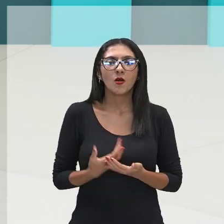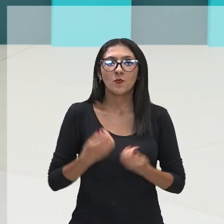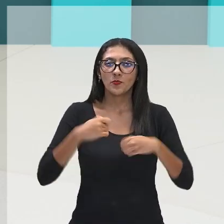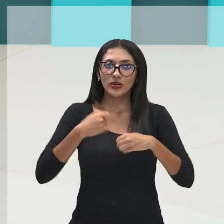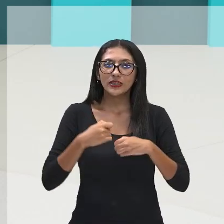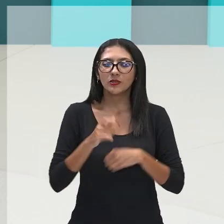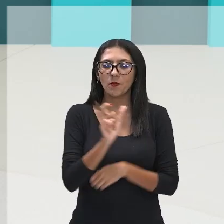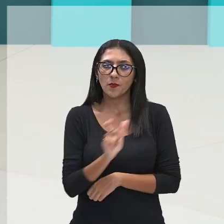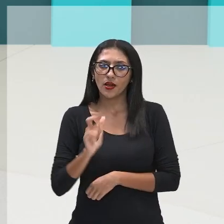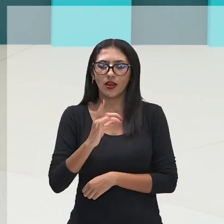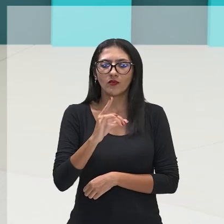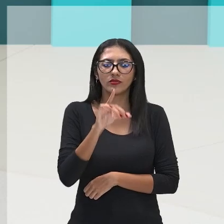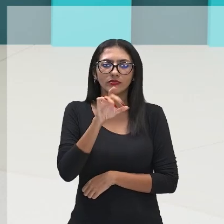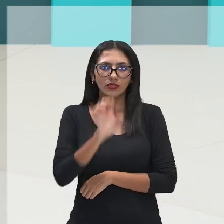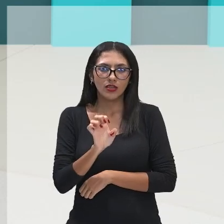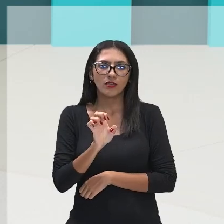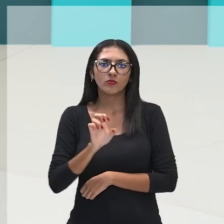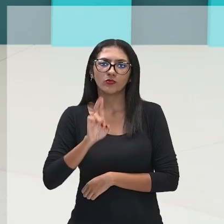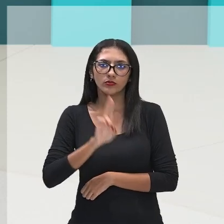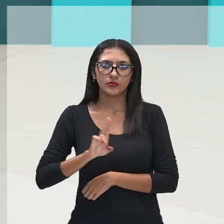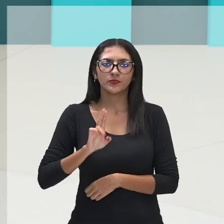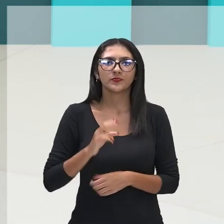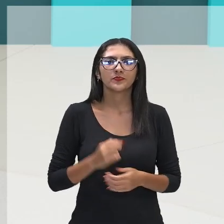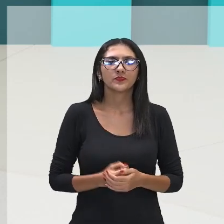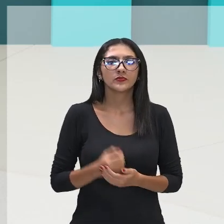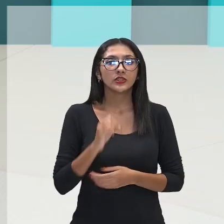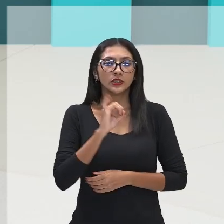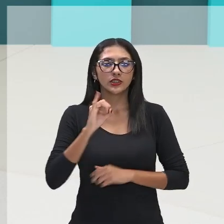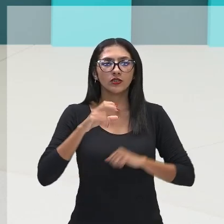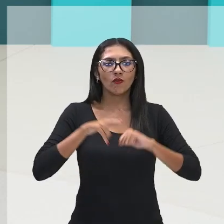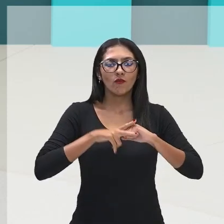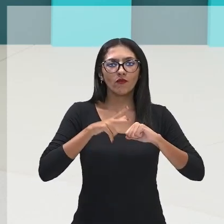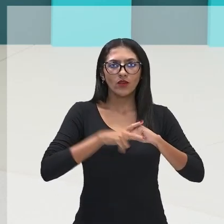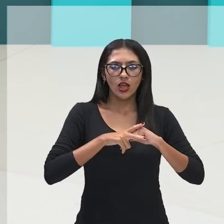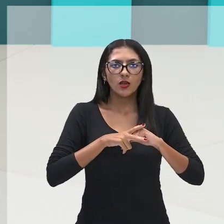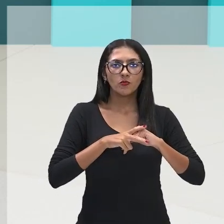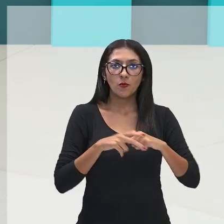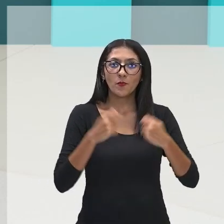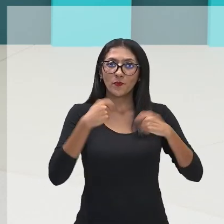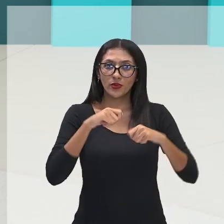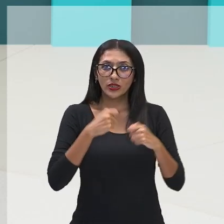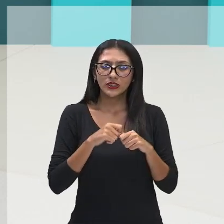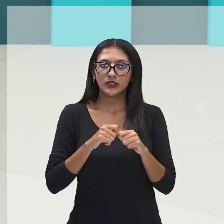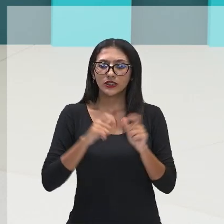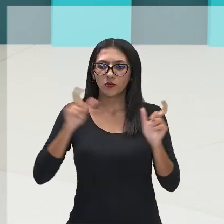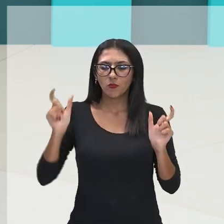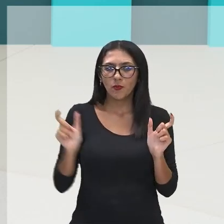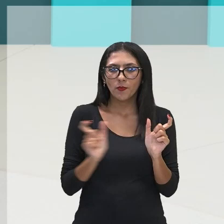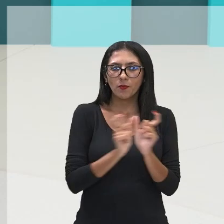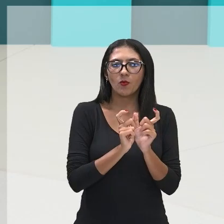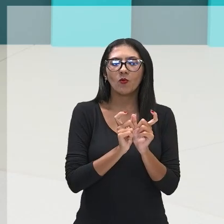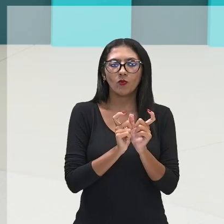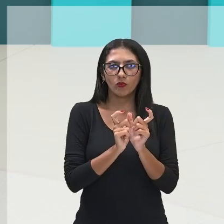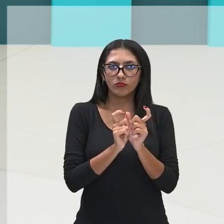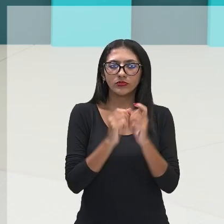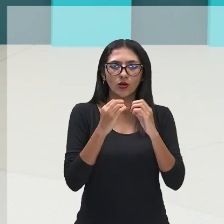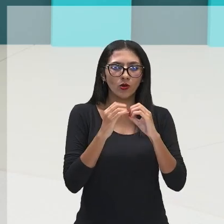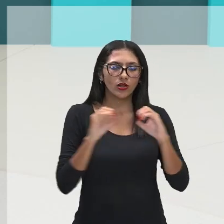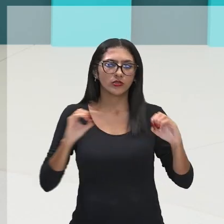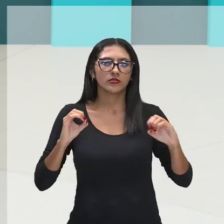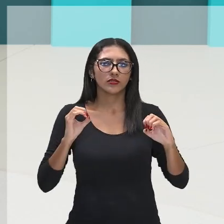roupas. Então, quando o verbo pede preposição e ele vai aparecer na oração adjetiva, o que